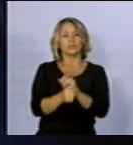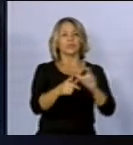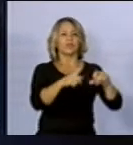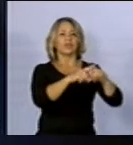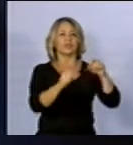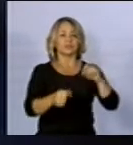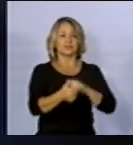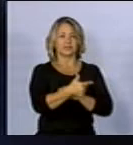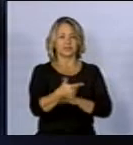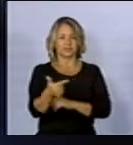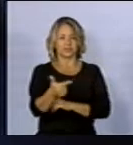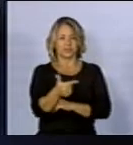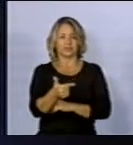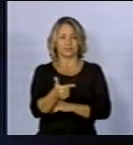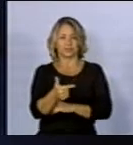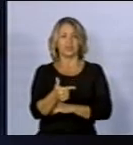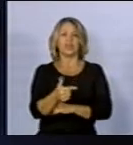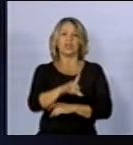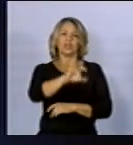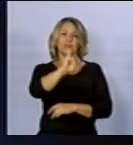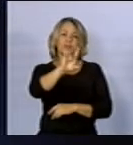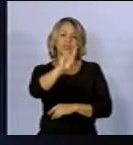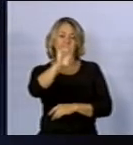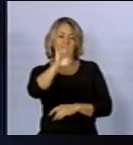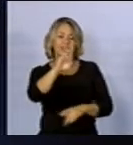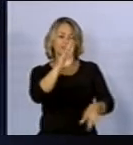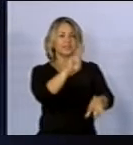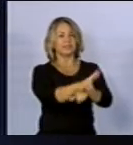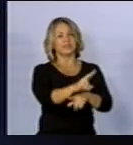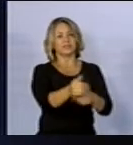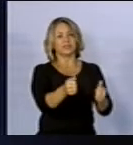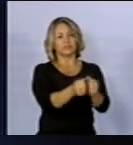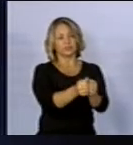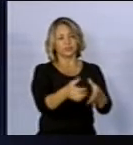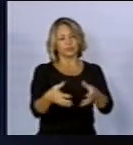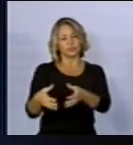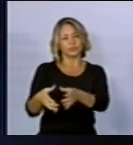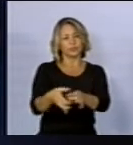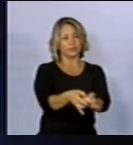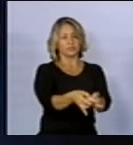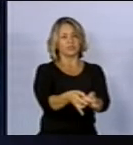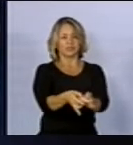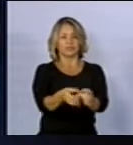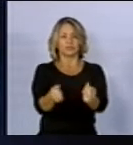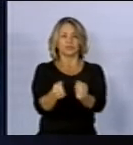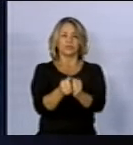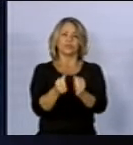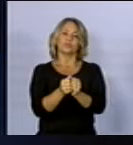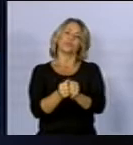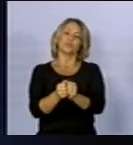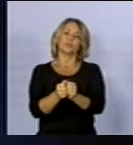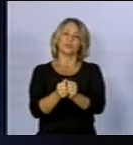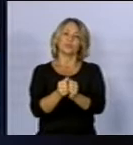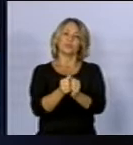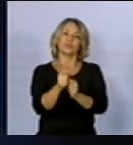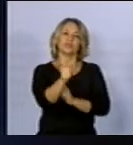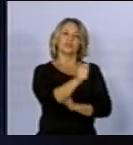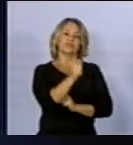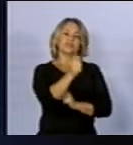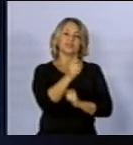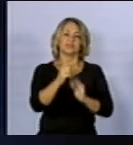sustentável defende o idec associado a esta belíssima iniciativa da associação dos